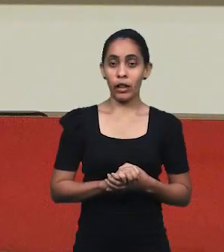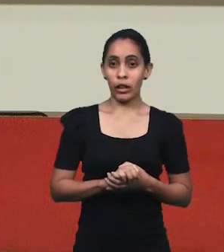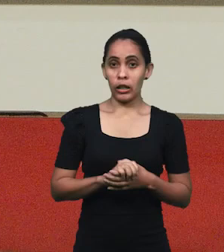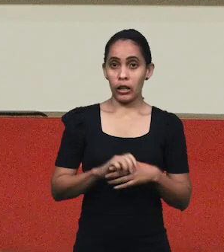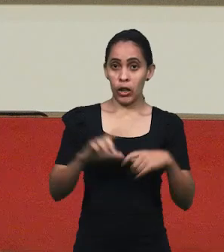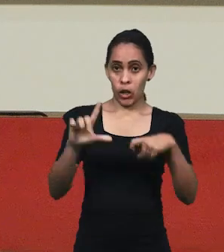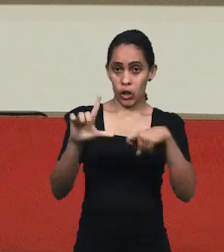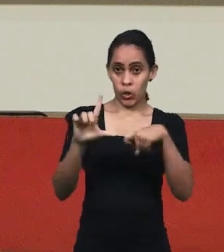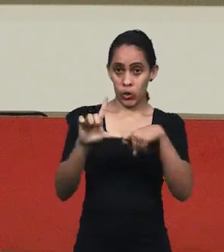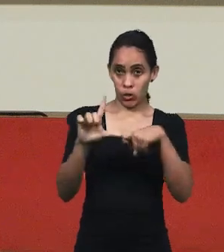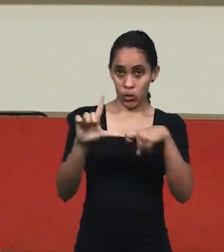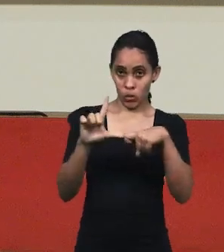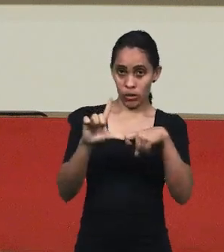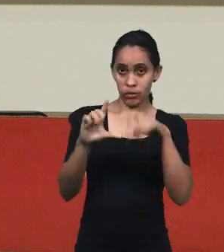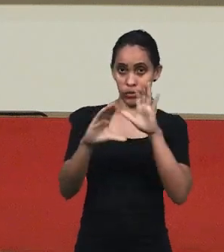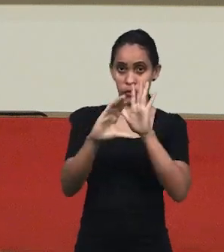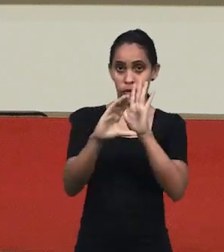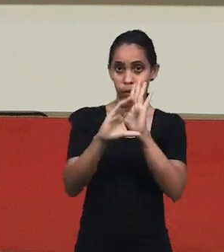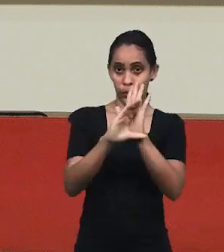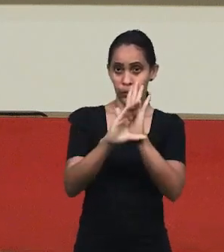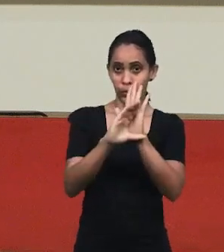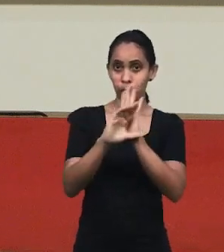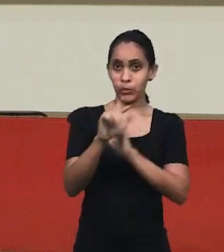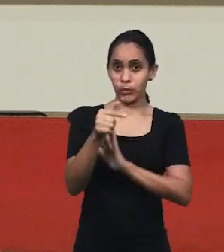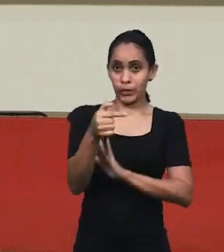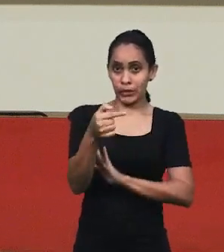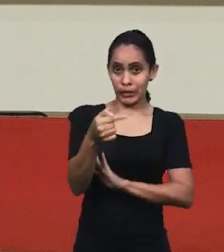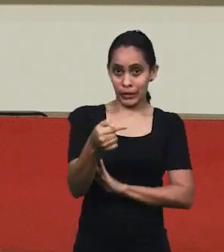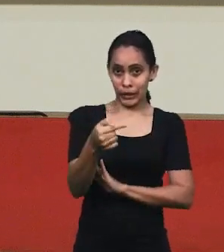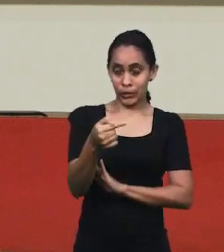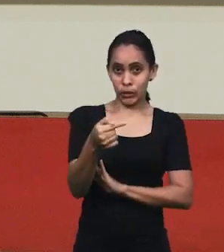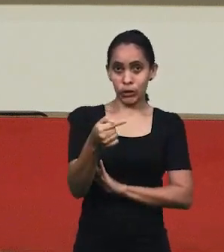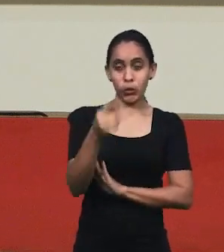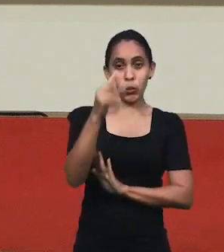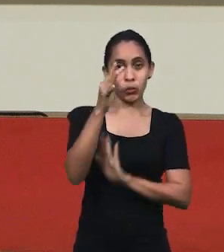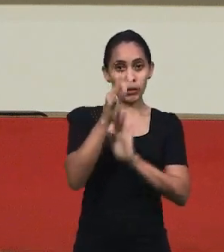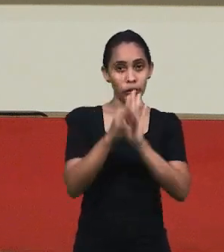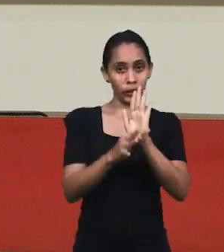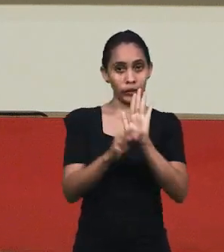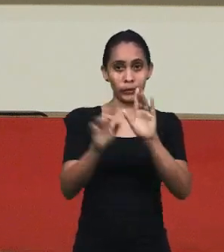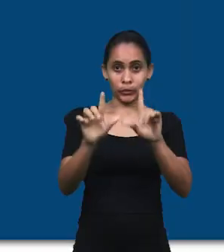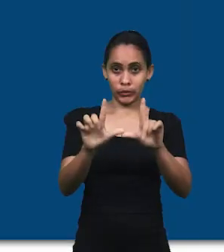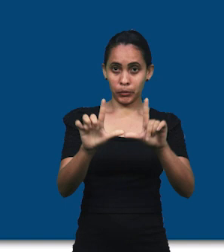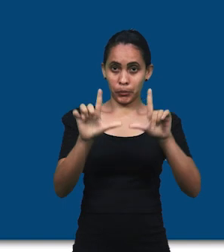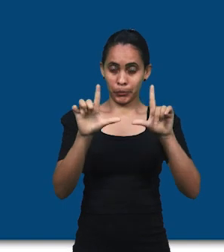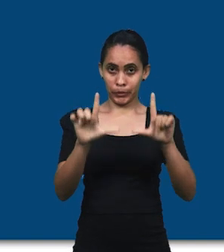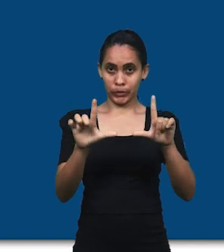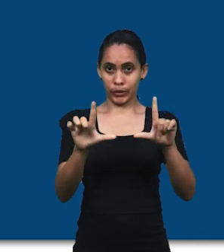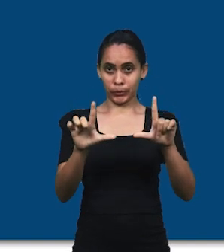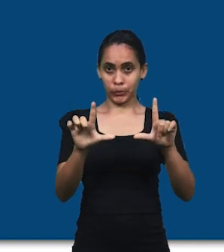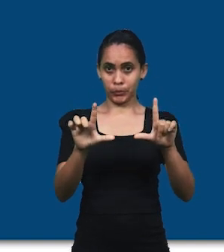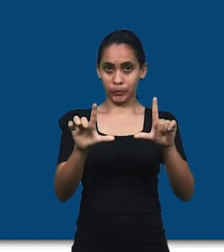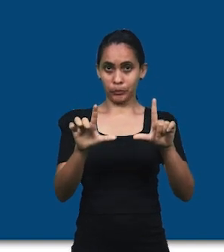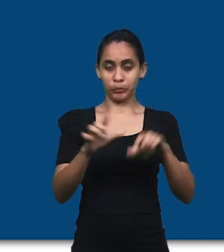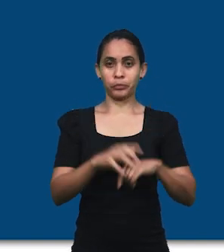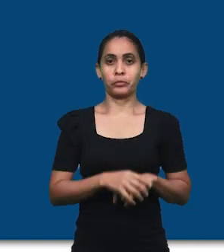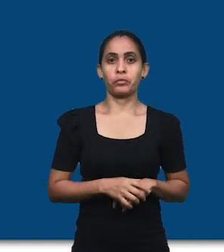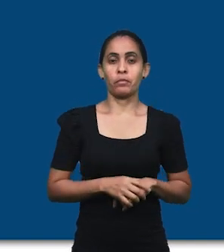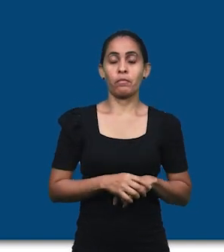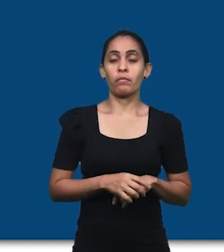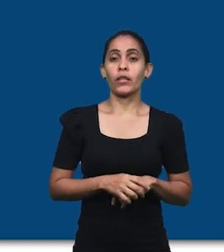no Evangelho segundo Lucas, capítulo 7. O texto vai ser projetado, muito